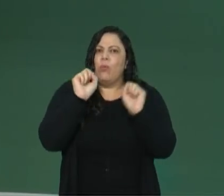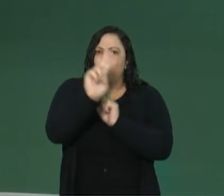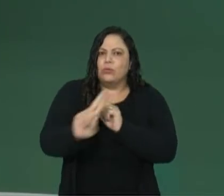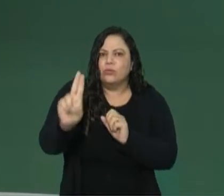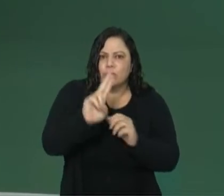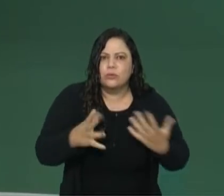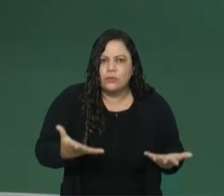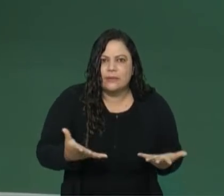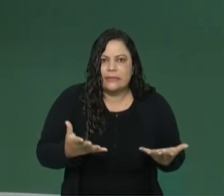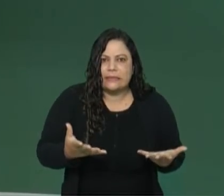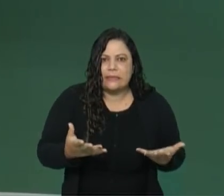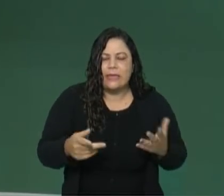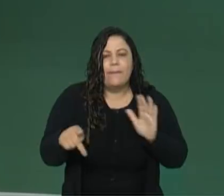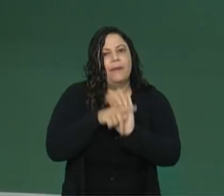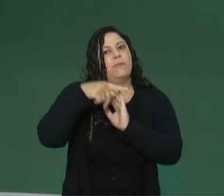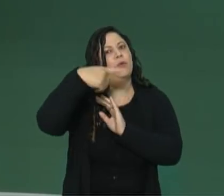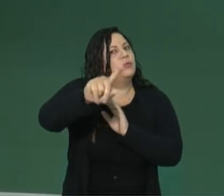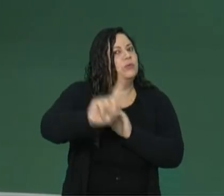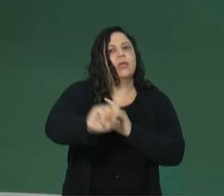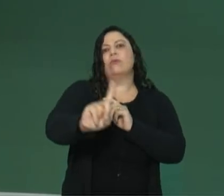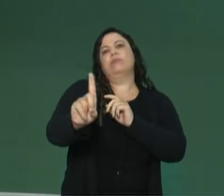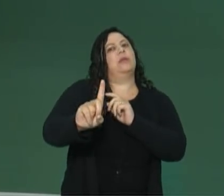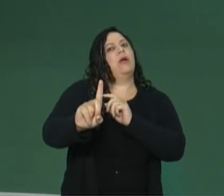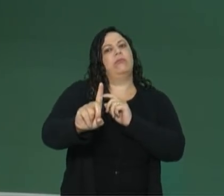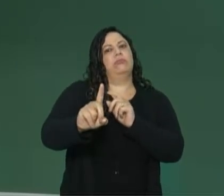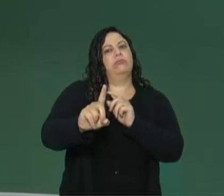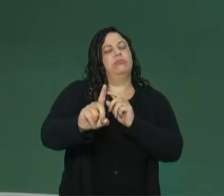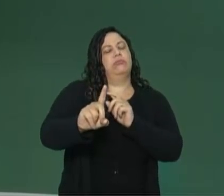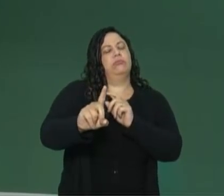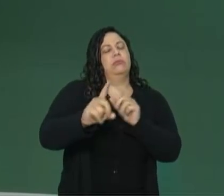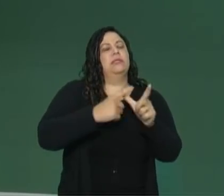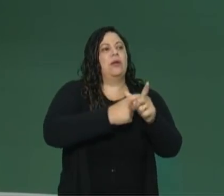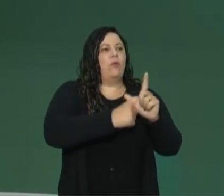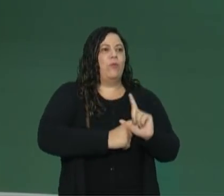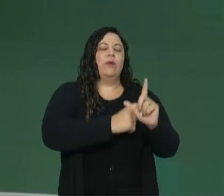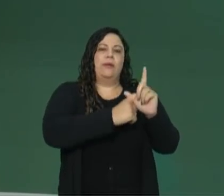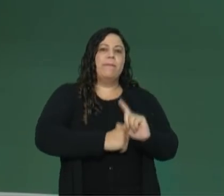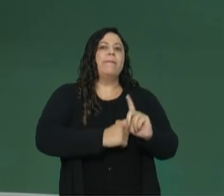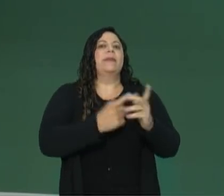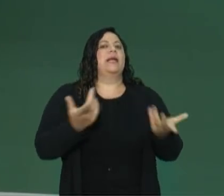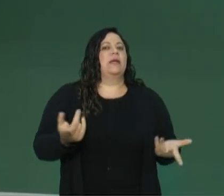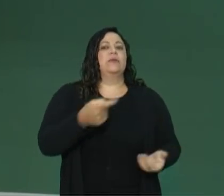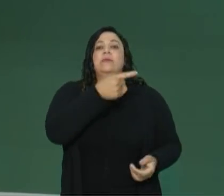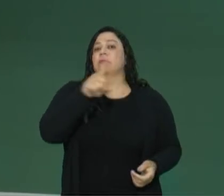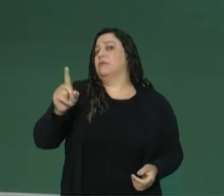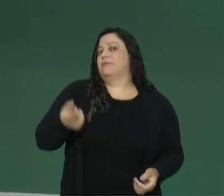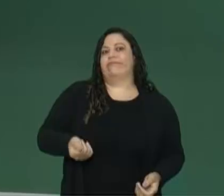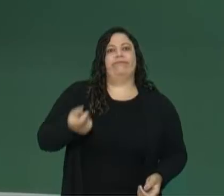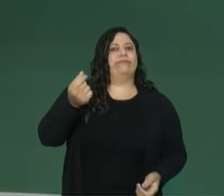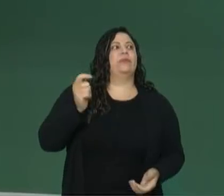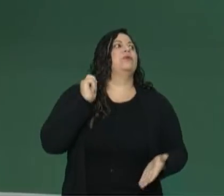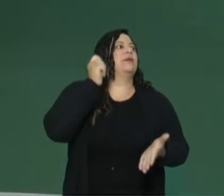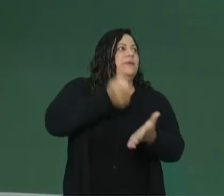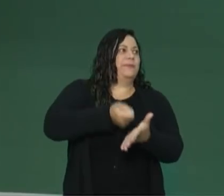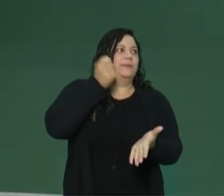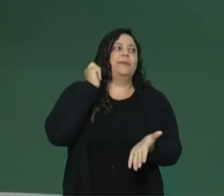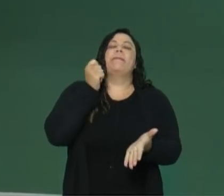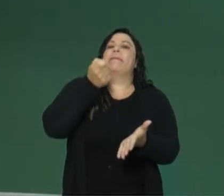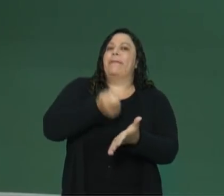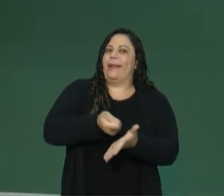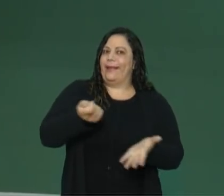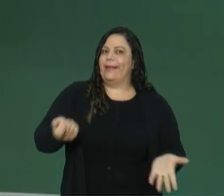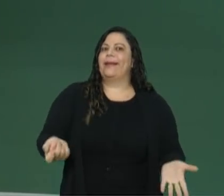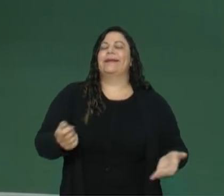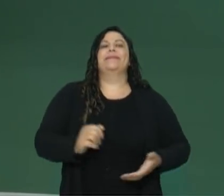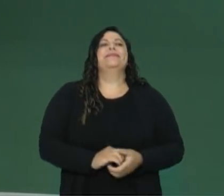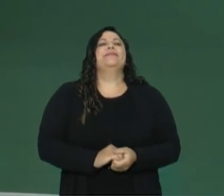Não, isso é um empréstimo, é um crédito que eu tenho, não é o dinheiro, eu vou ter que pagar. Então, empréstimo com